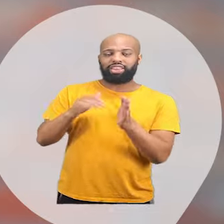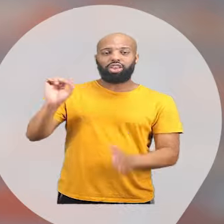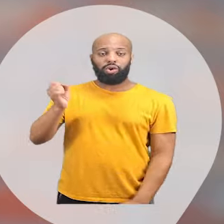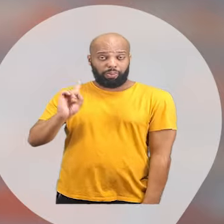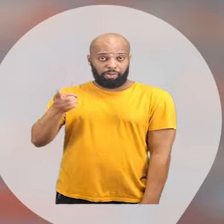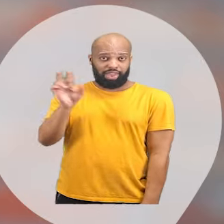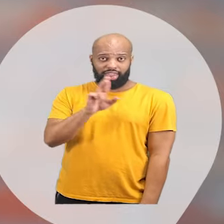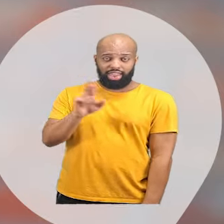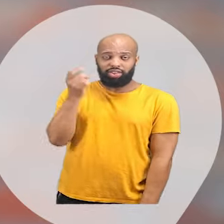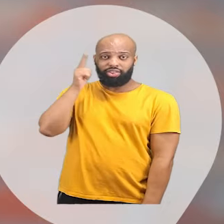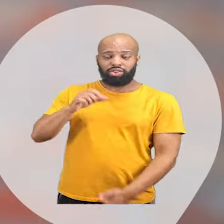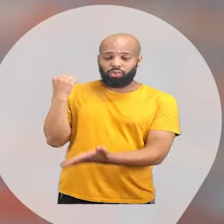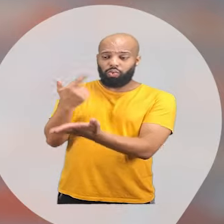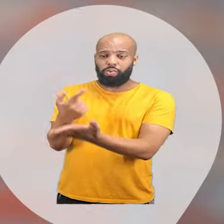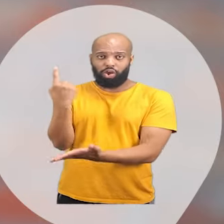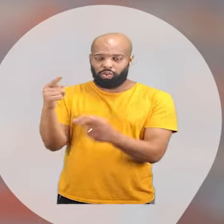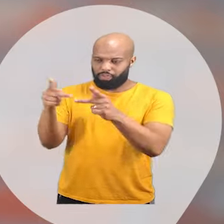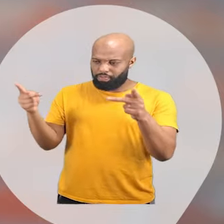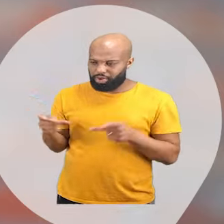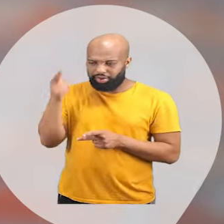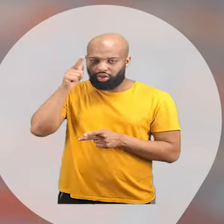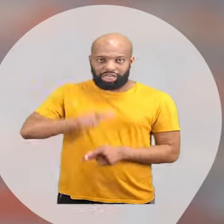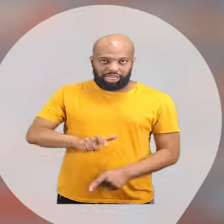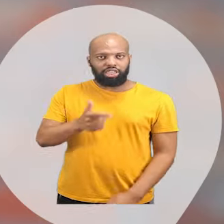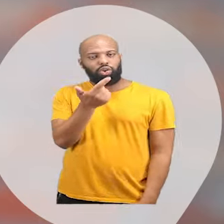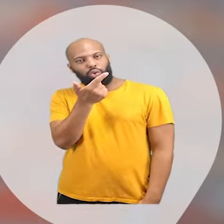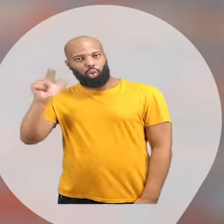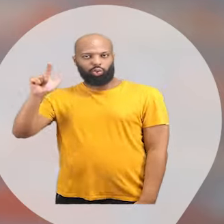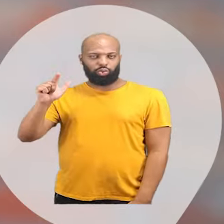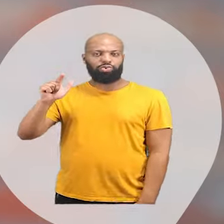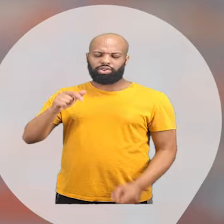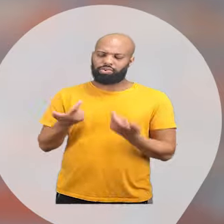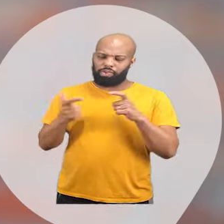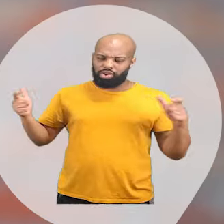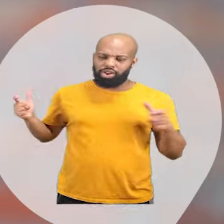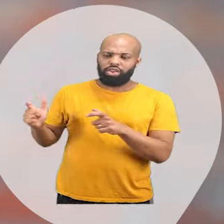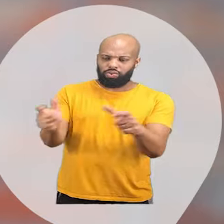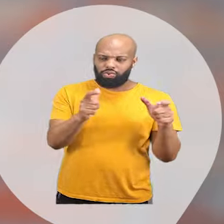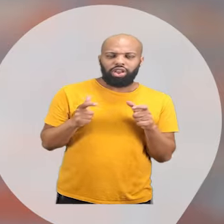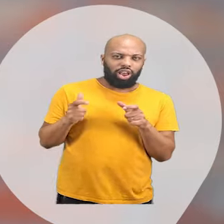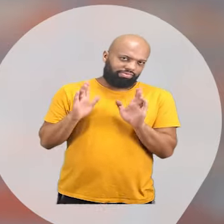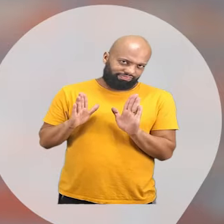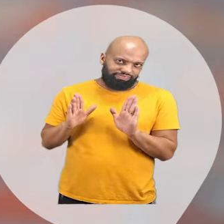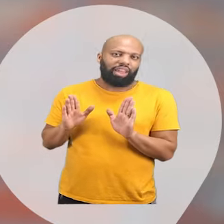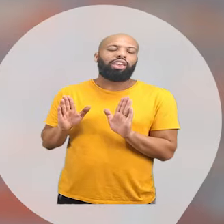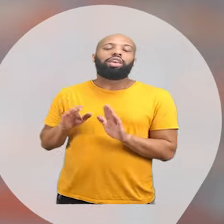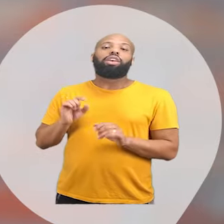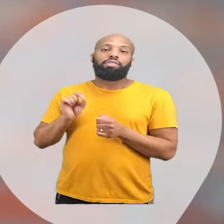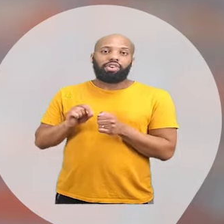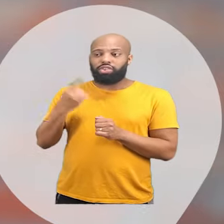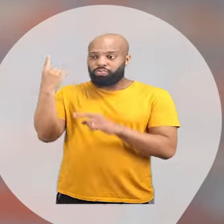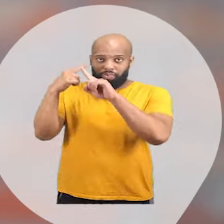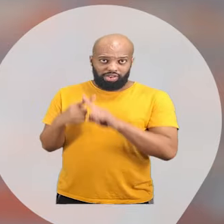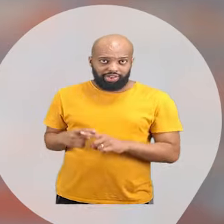8000 E nele você compra um prato e ganha outro na maioria dos lugares então basicamente isso a